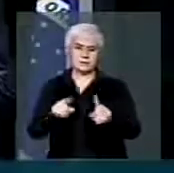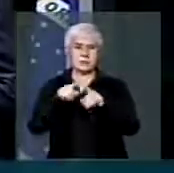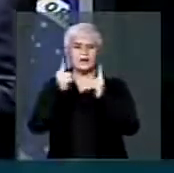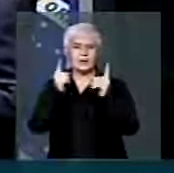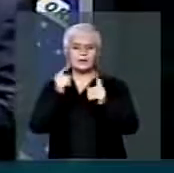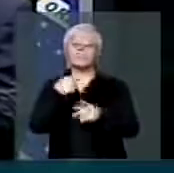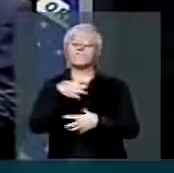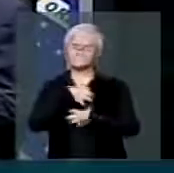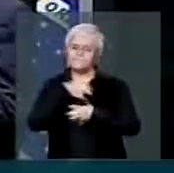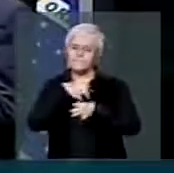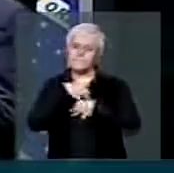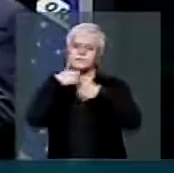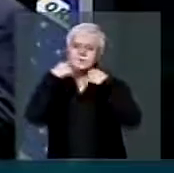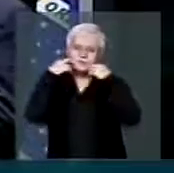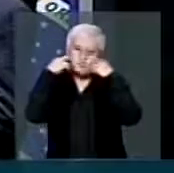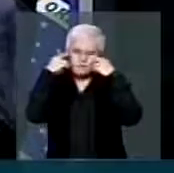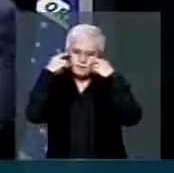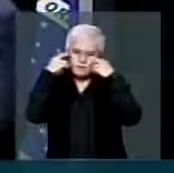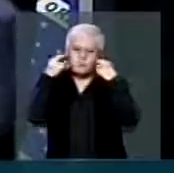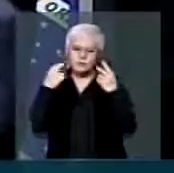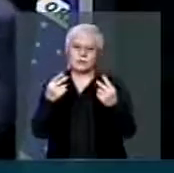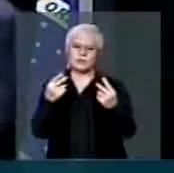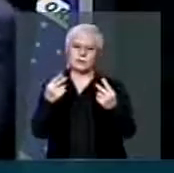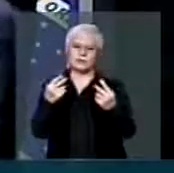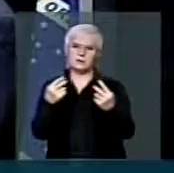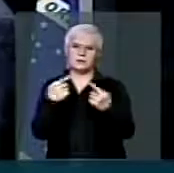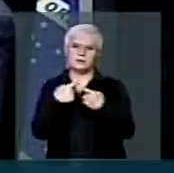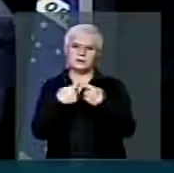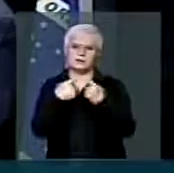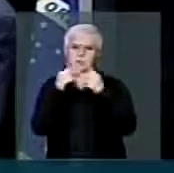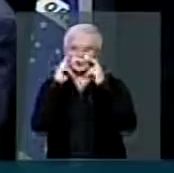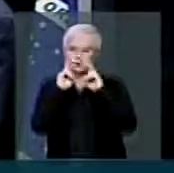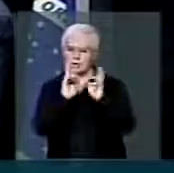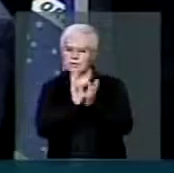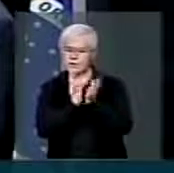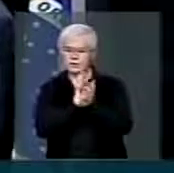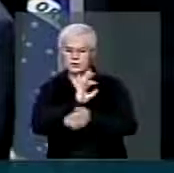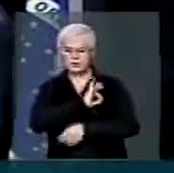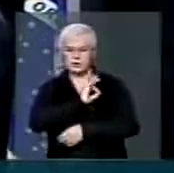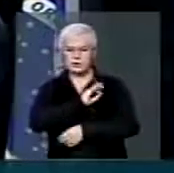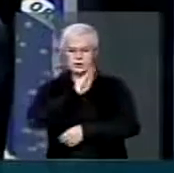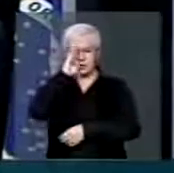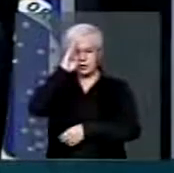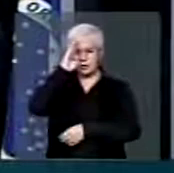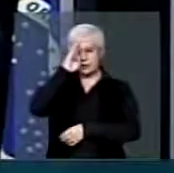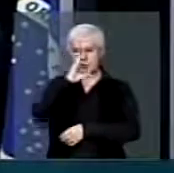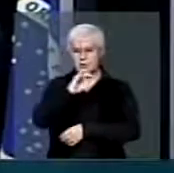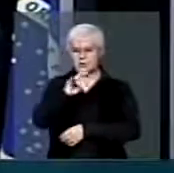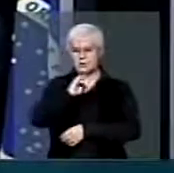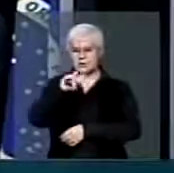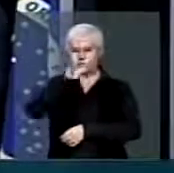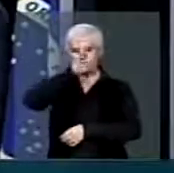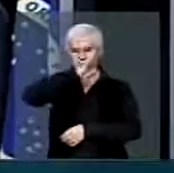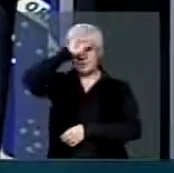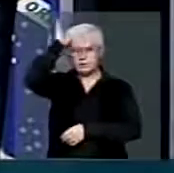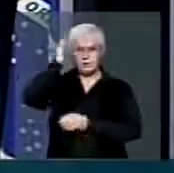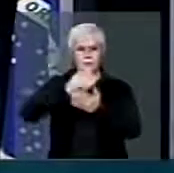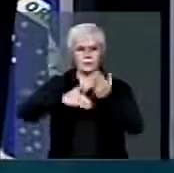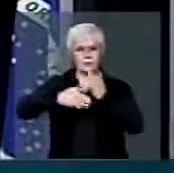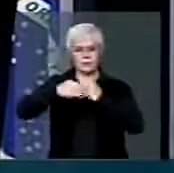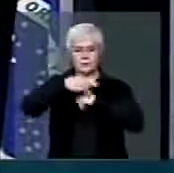Mas eu tenho vergonha de ver os policiais militares e policiais civis e bombeiros do meu país